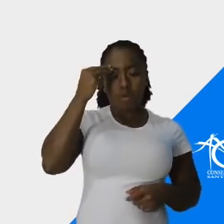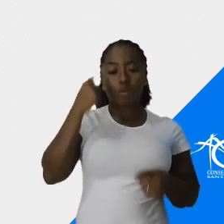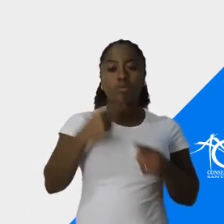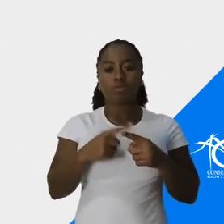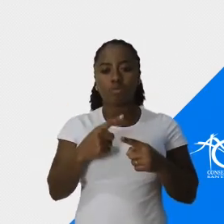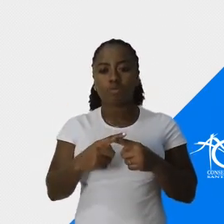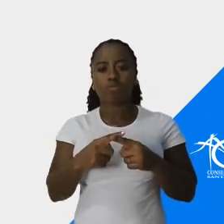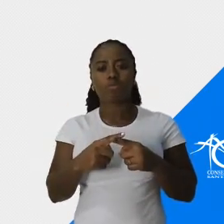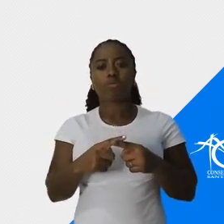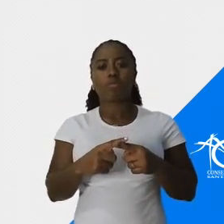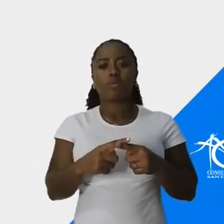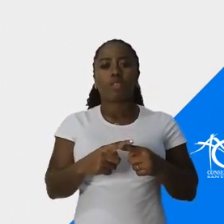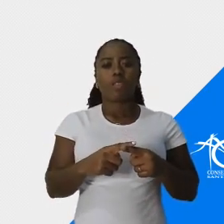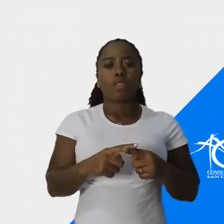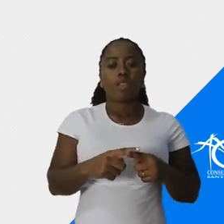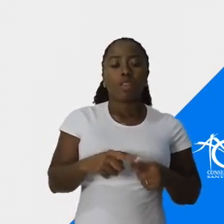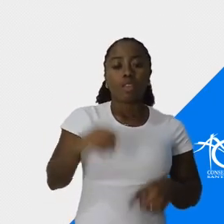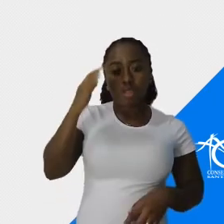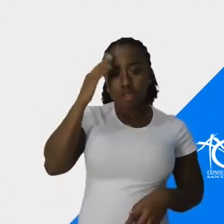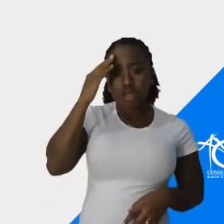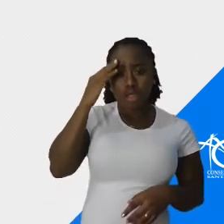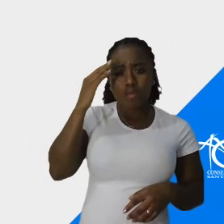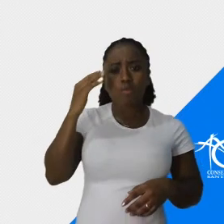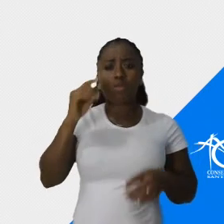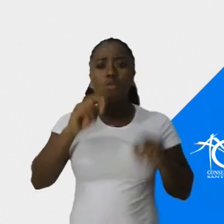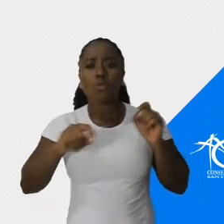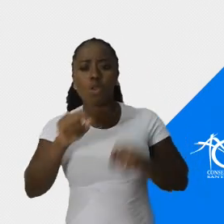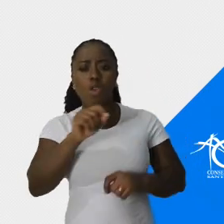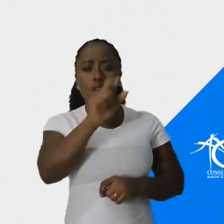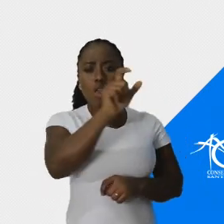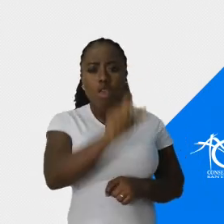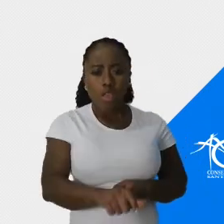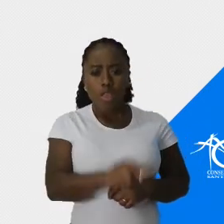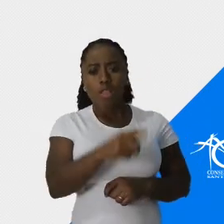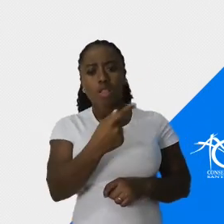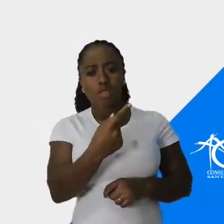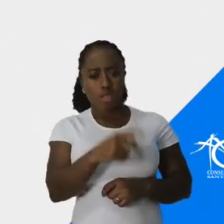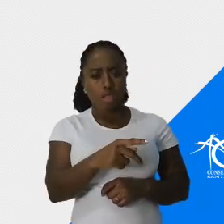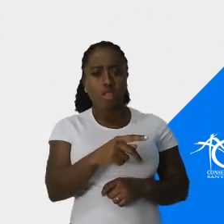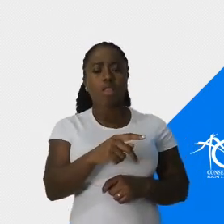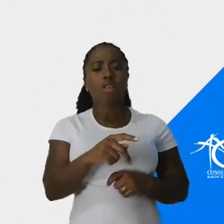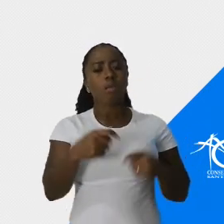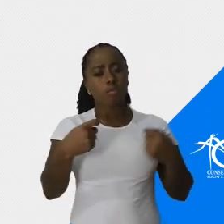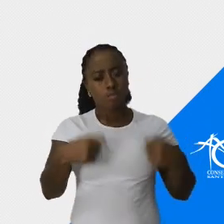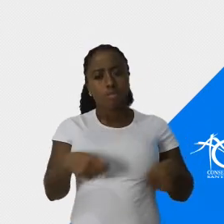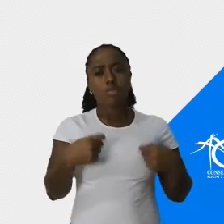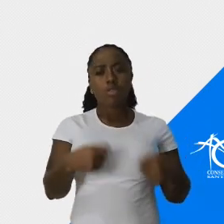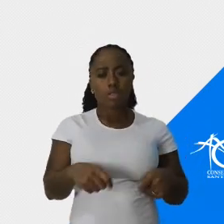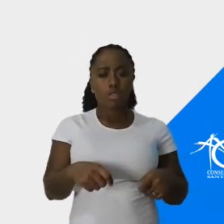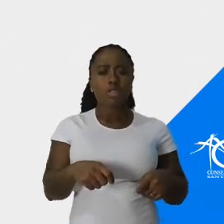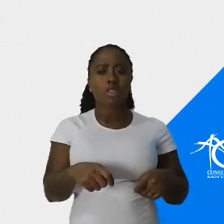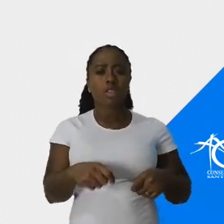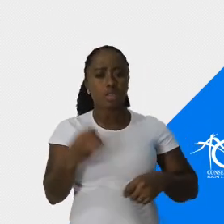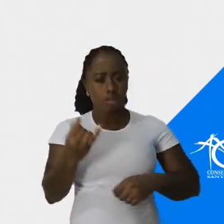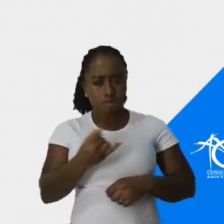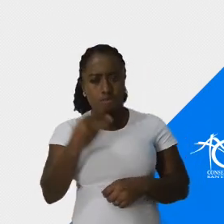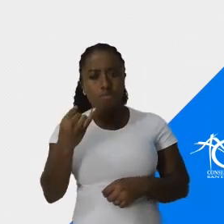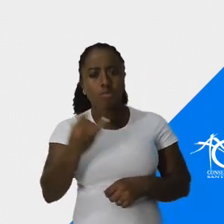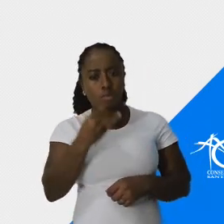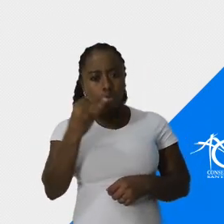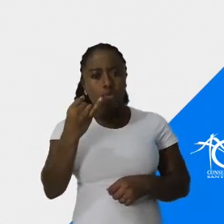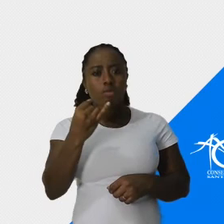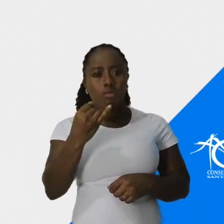Eu espero que o comportamento daquele usuário, daquele candidato, seja minimamente satisfatório, né? Ou seja, ele tem algum